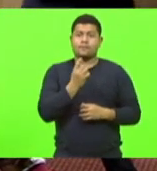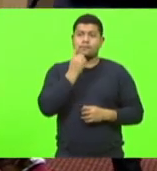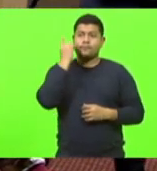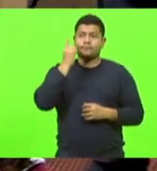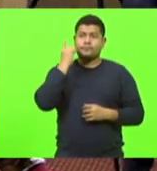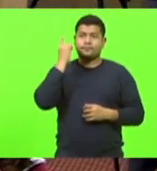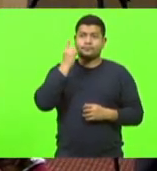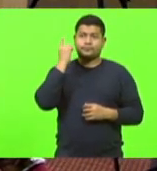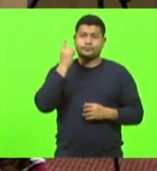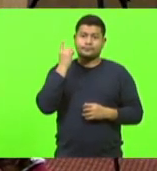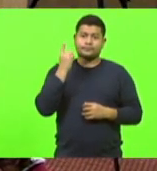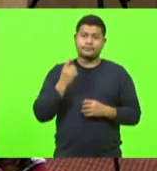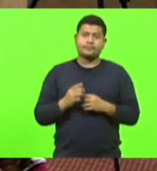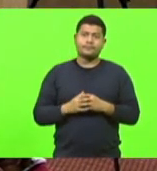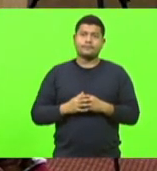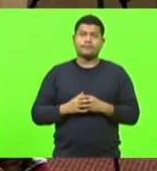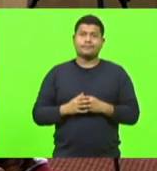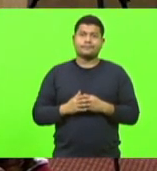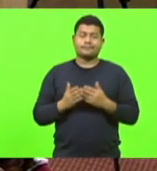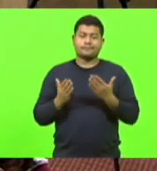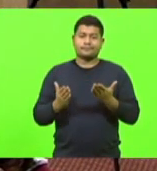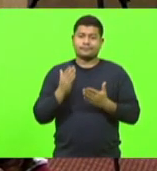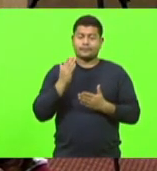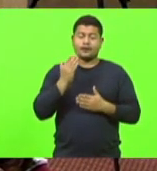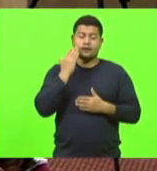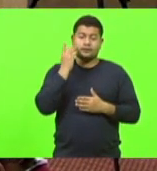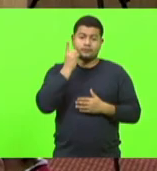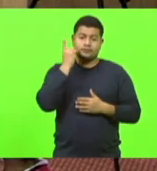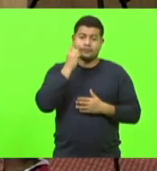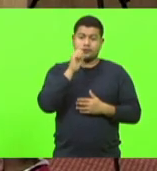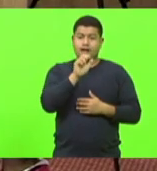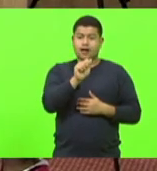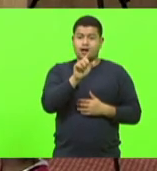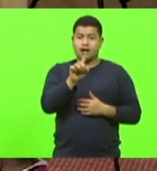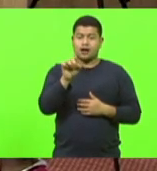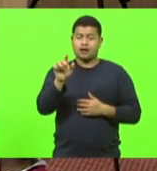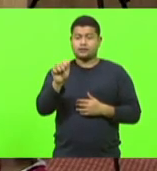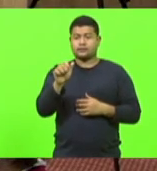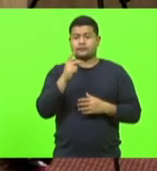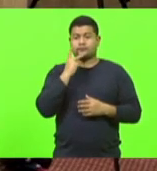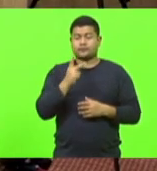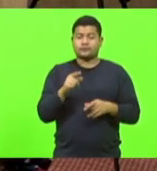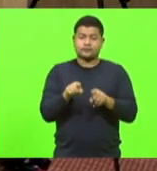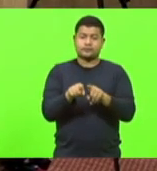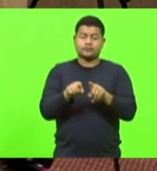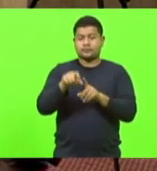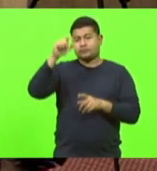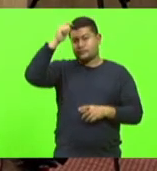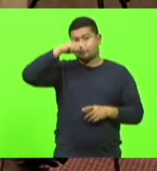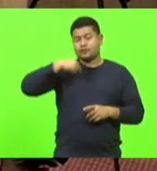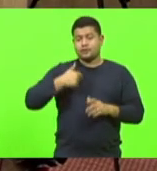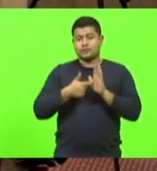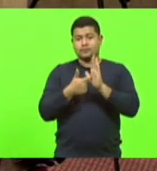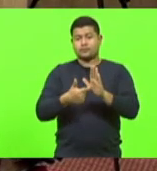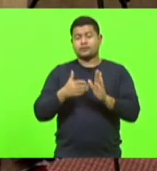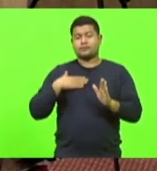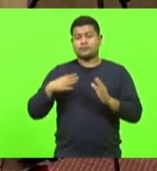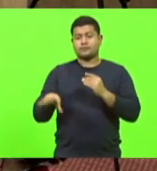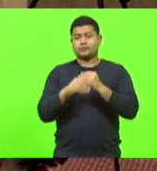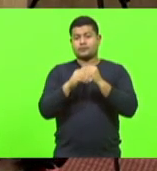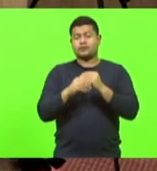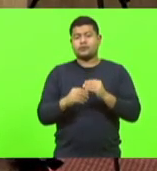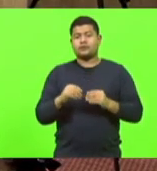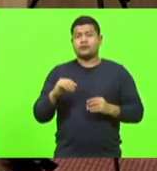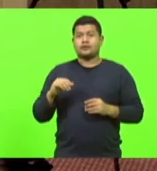a como a deputada alta a da também o deputado Maurício apresentei também a minha emenda tive oportunidade de